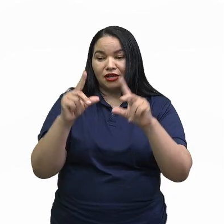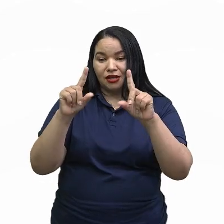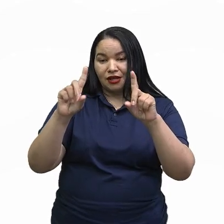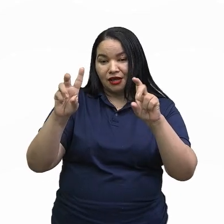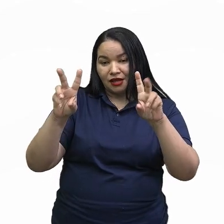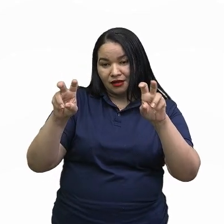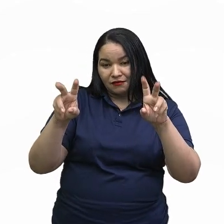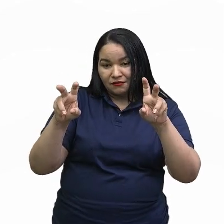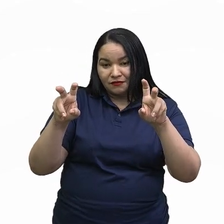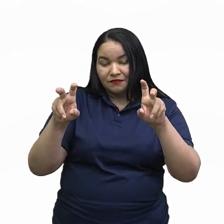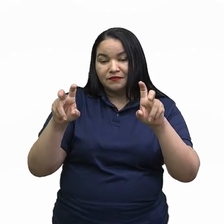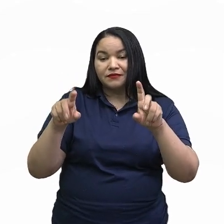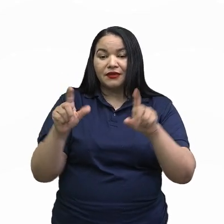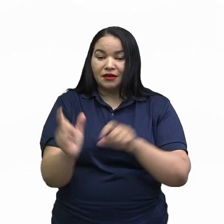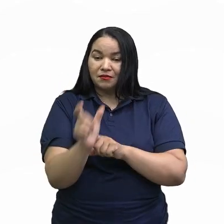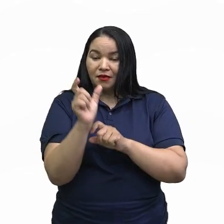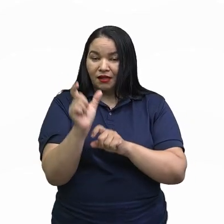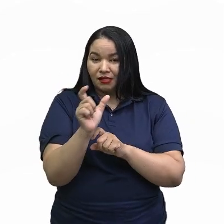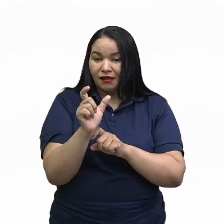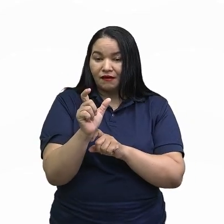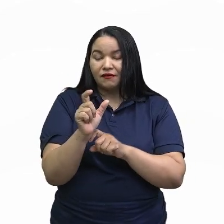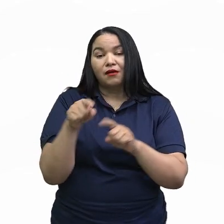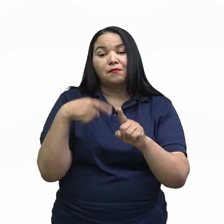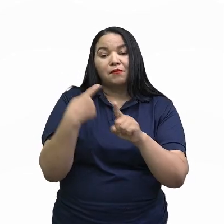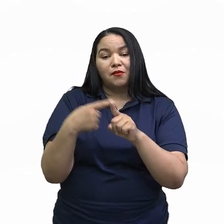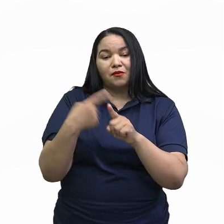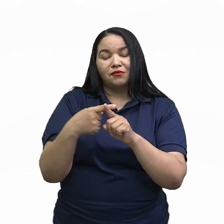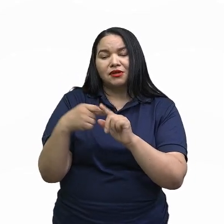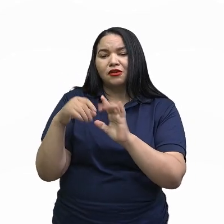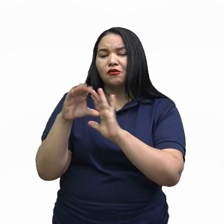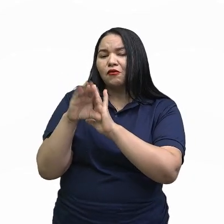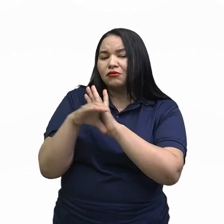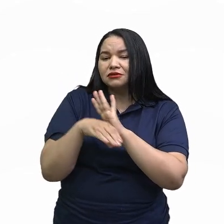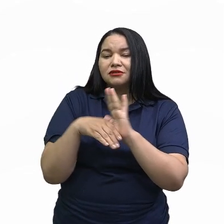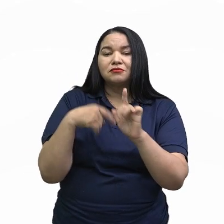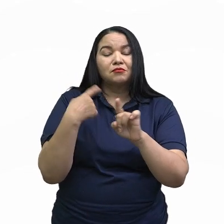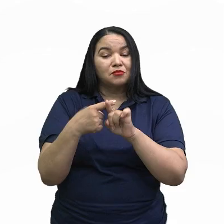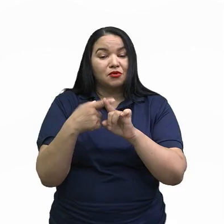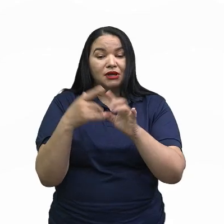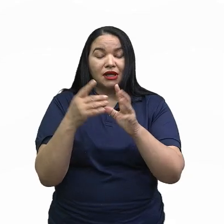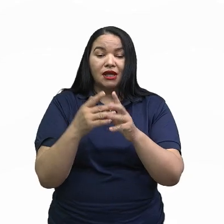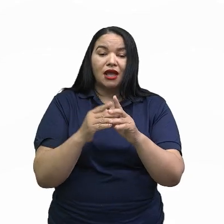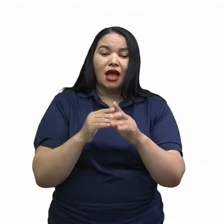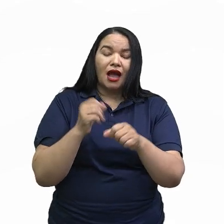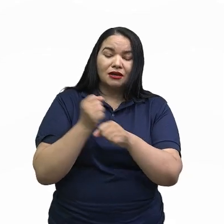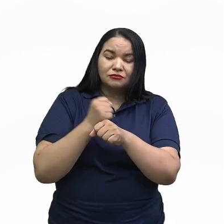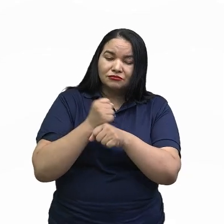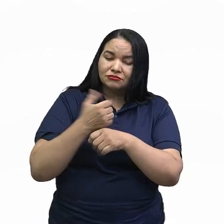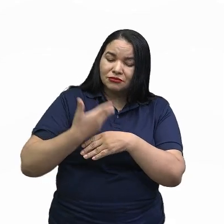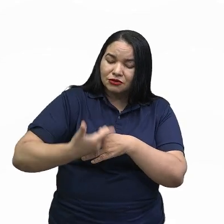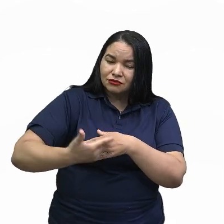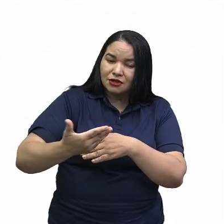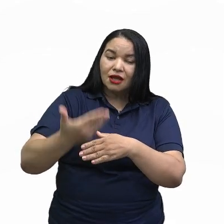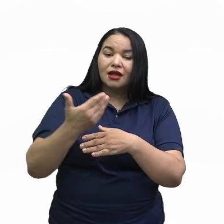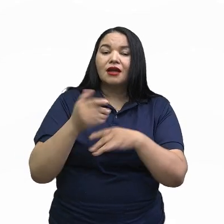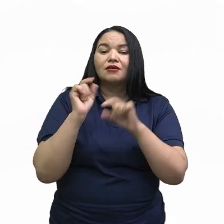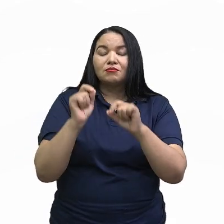não acontece, né, mas é um conceito aí. E por que eles desaparecem com o tempo, né? Por